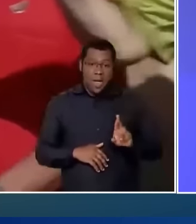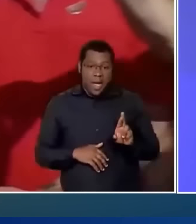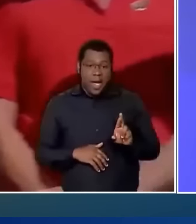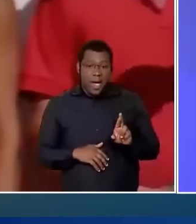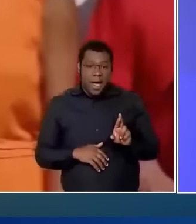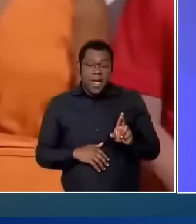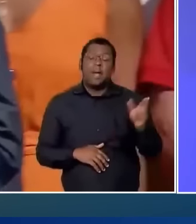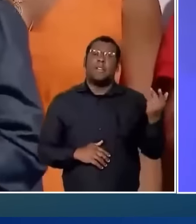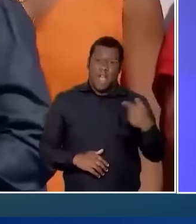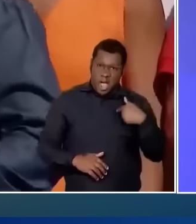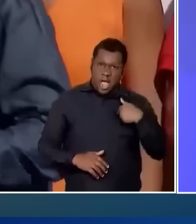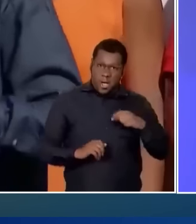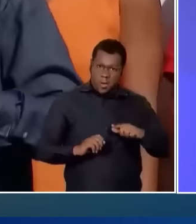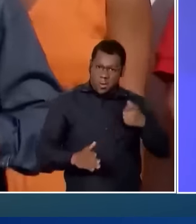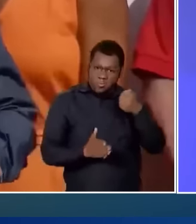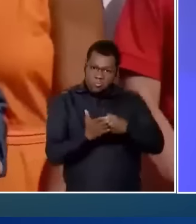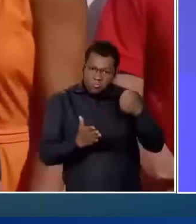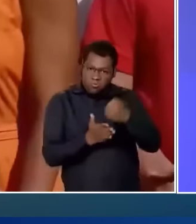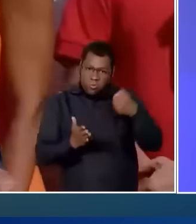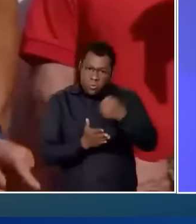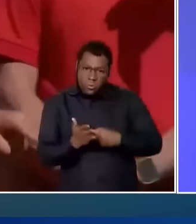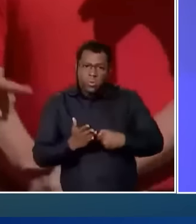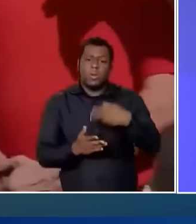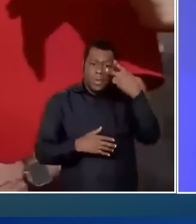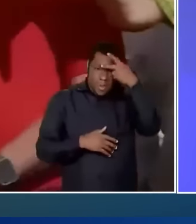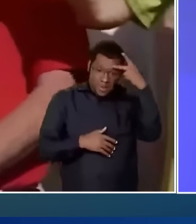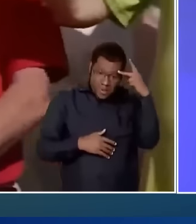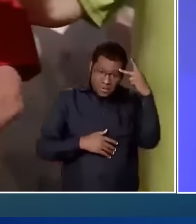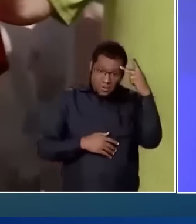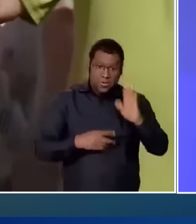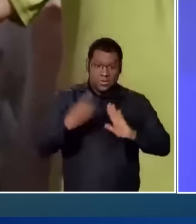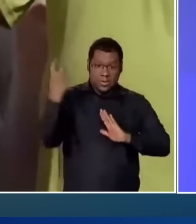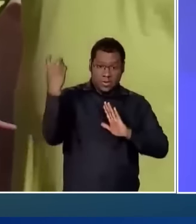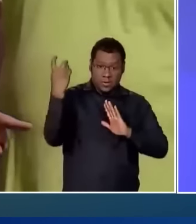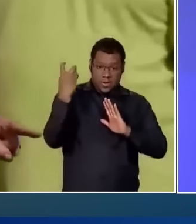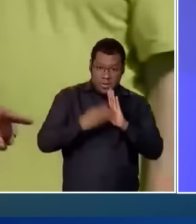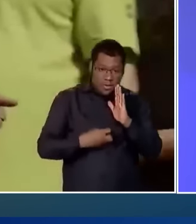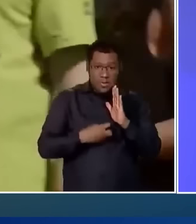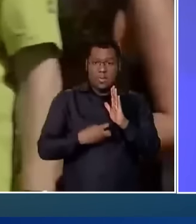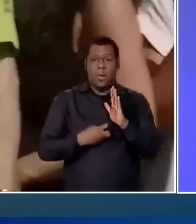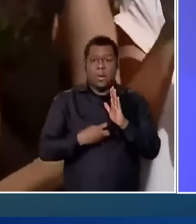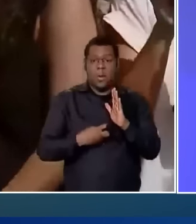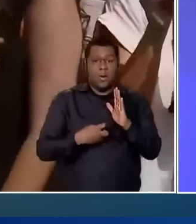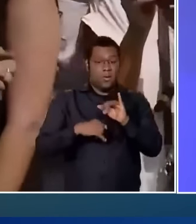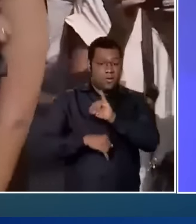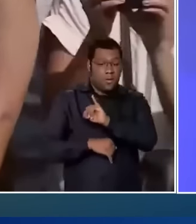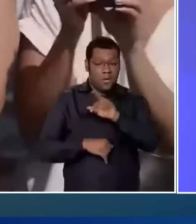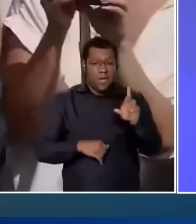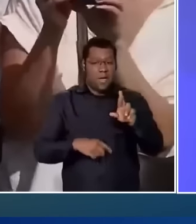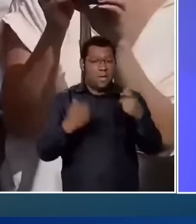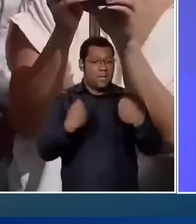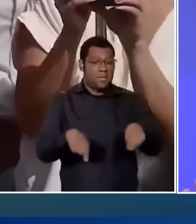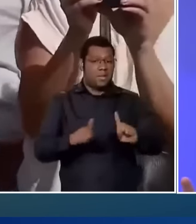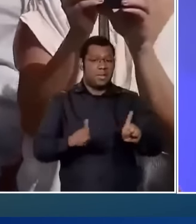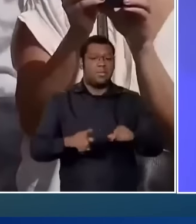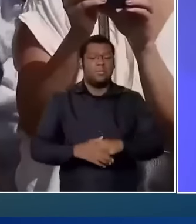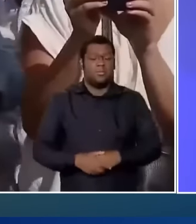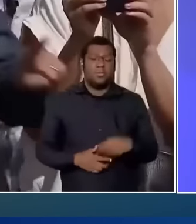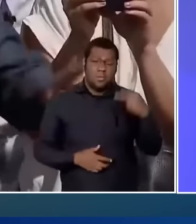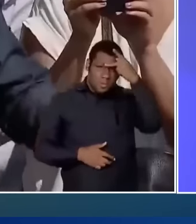para o Lula, para o chefe do Executivo Nacional. Então eu também acho que cabe entender que é